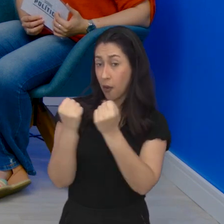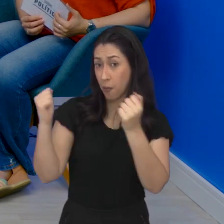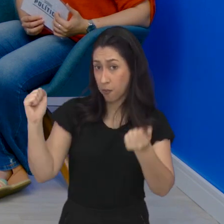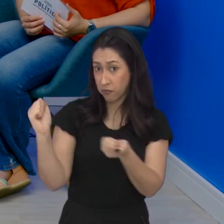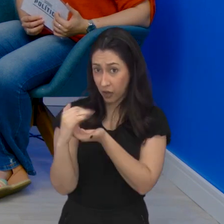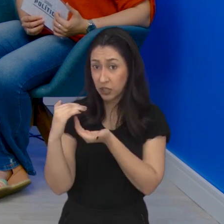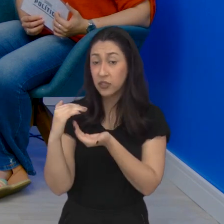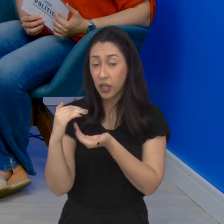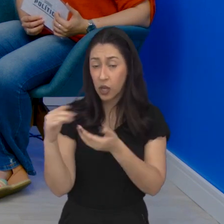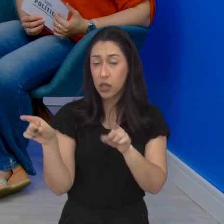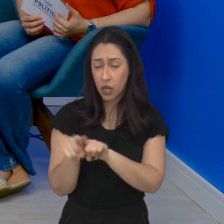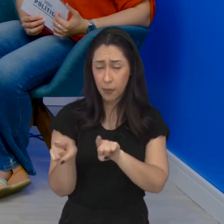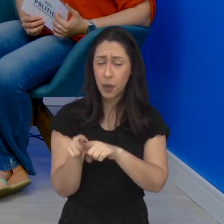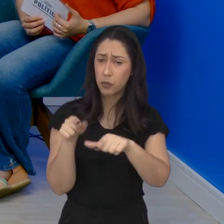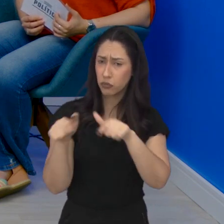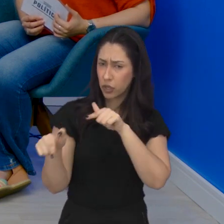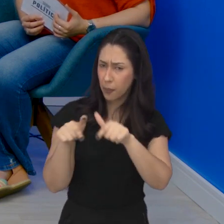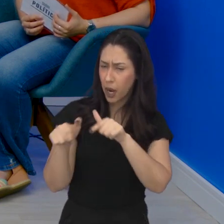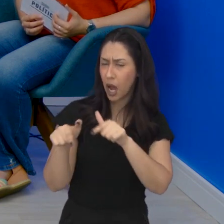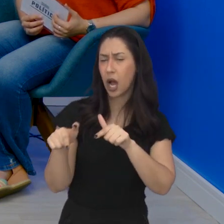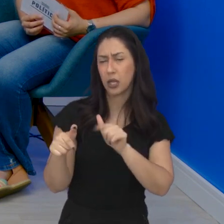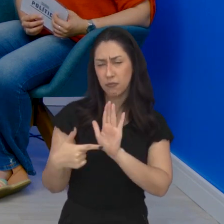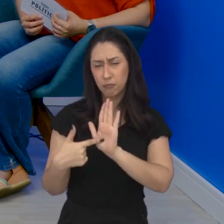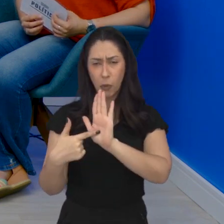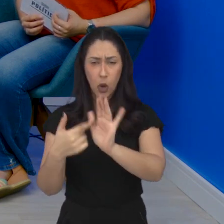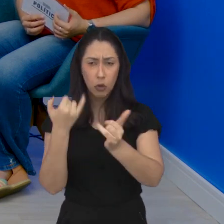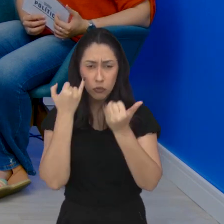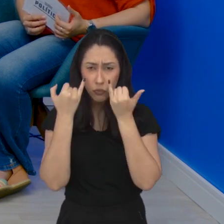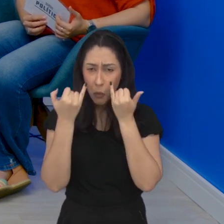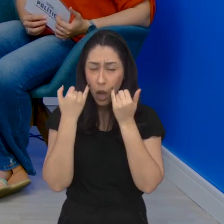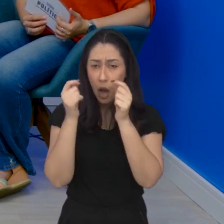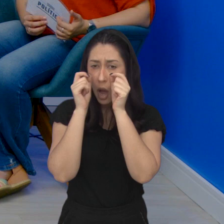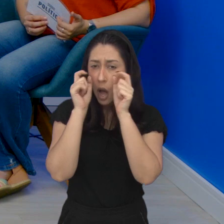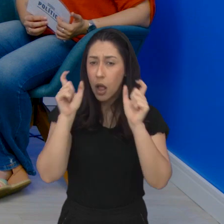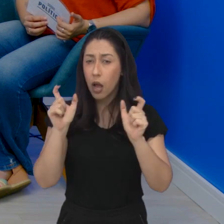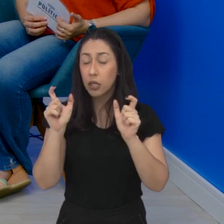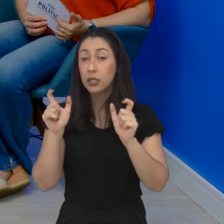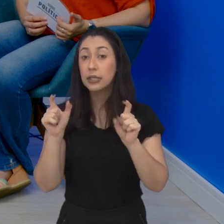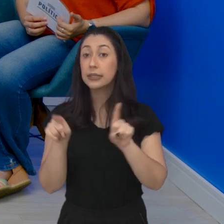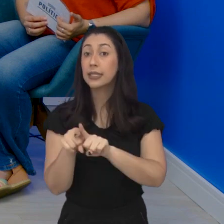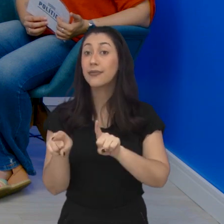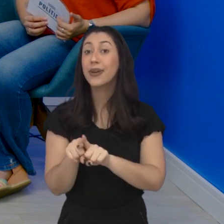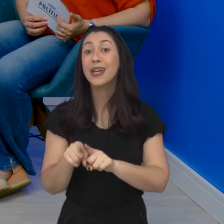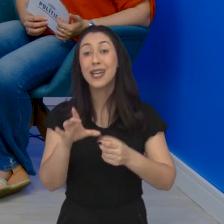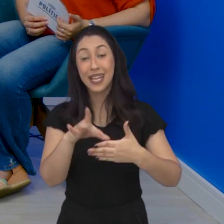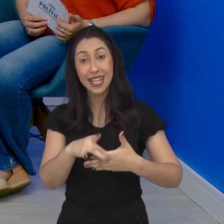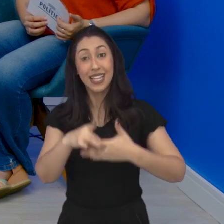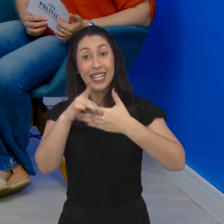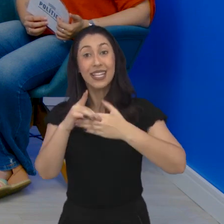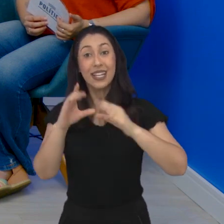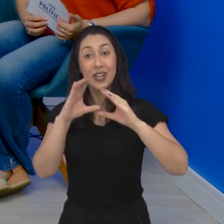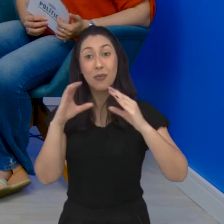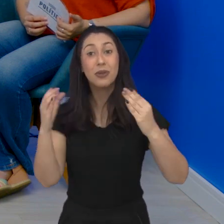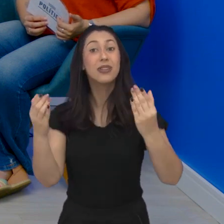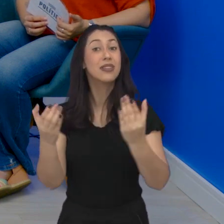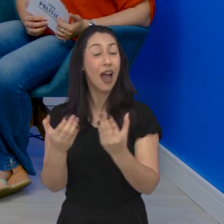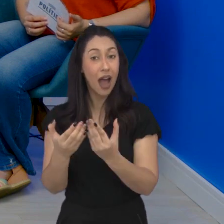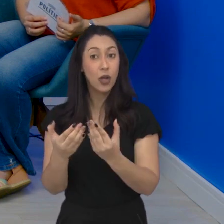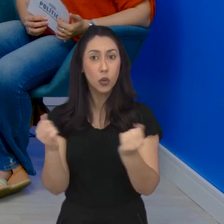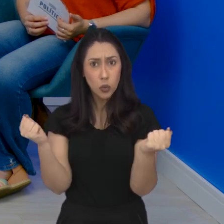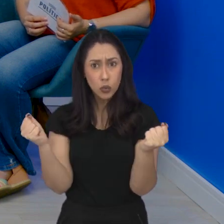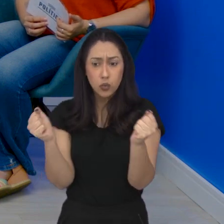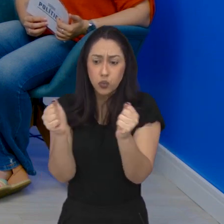Civil nesse sentido, né, que também trabalha com essas informações, recebe esses alertas, né, e tem líderes comunitários